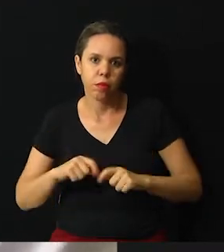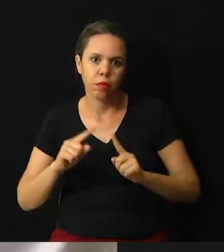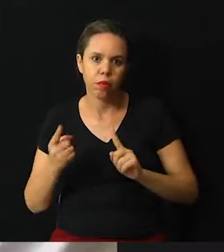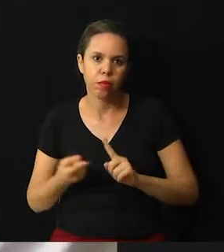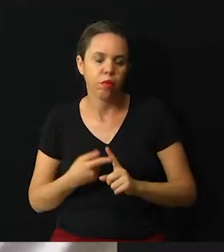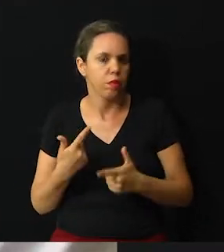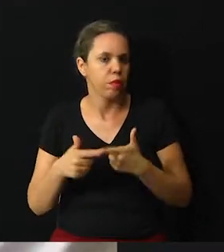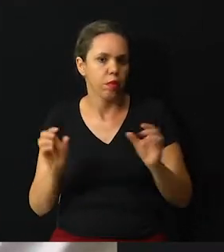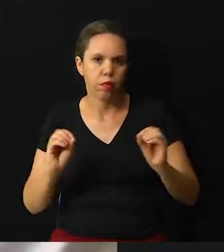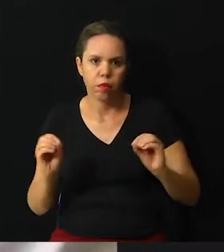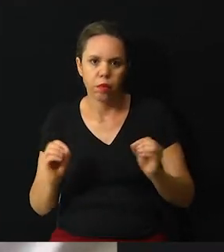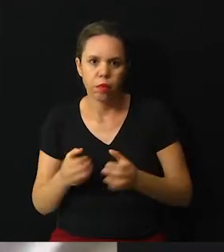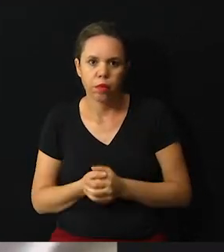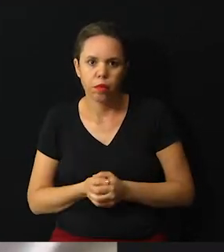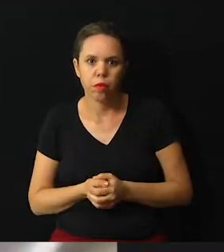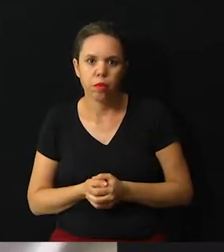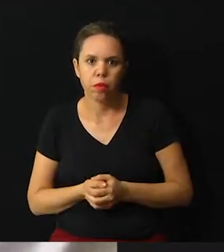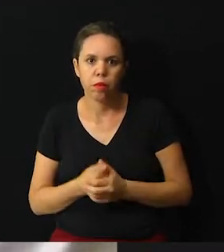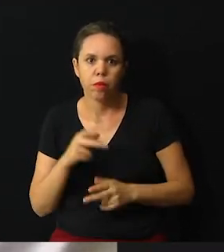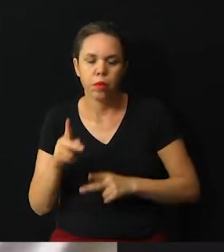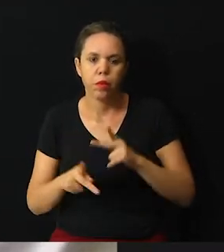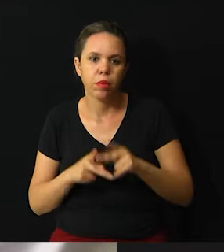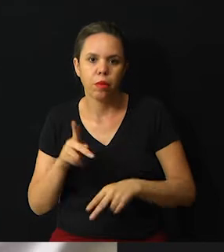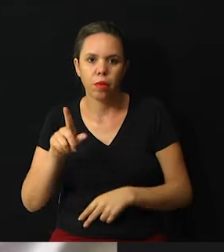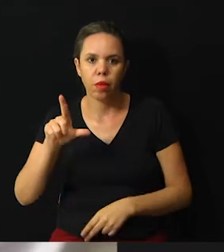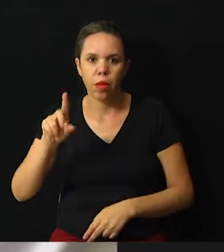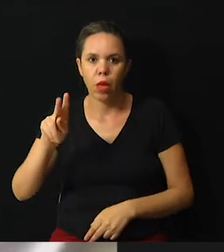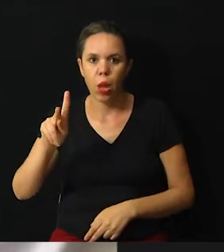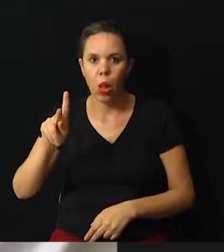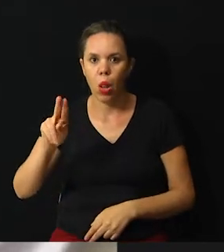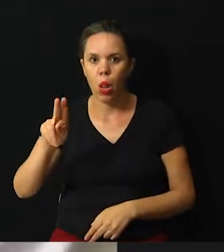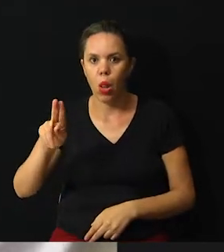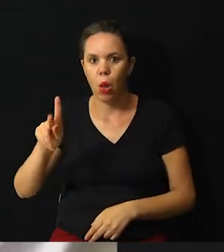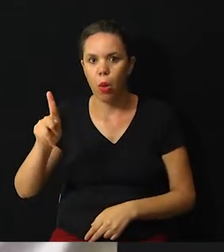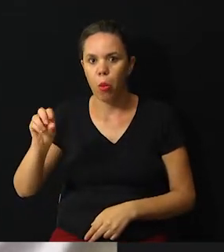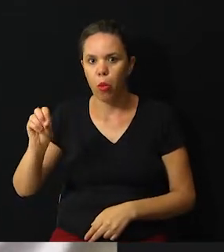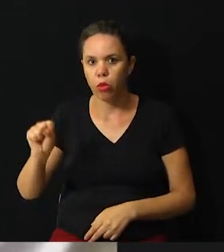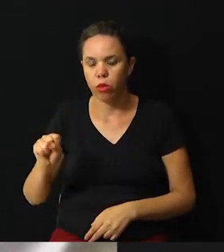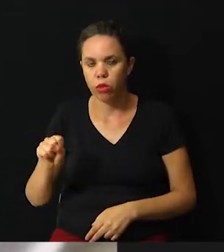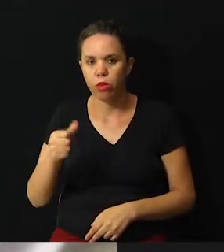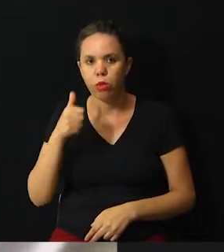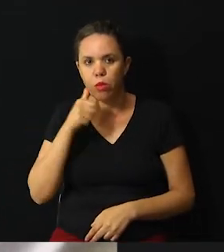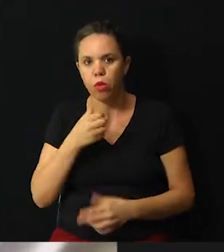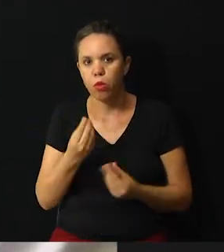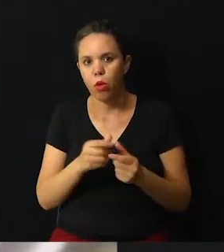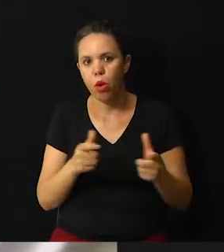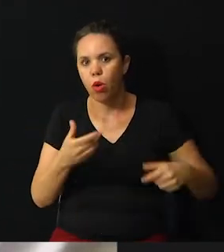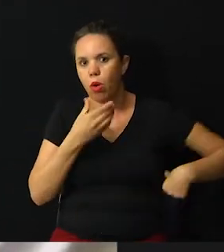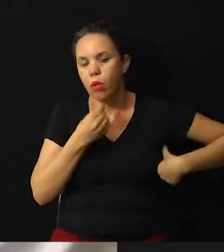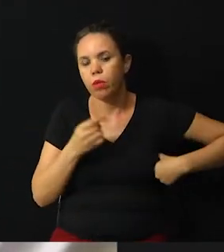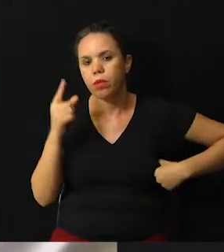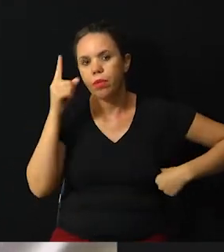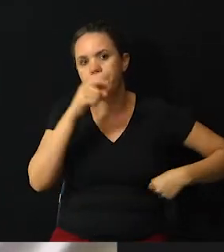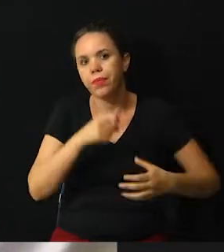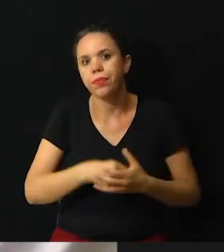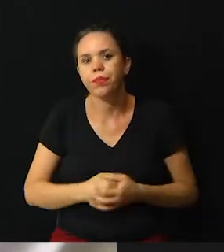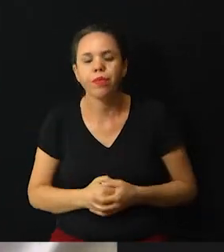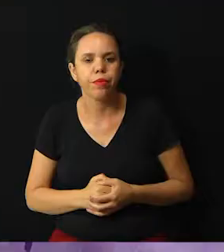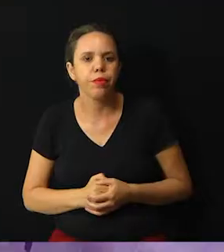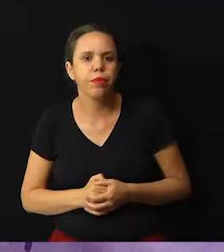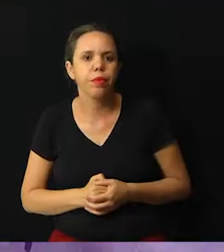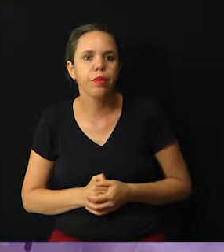até engravidar, não tem problema nenhum, né? Então, o paciente com lúpus, porque a gente fala muito em mulher, né? O homem também pode ter lúpus, mas é mais difícil,